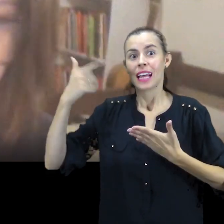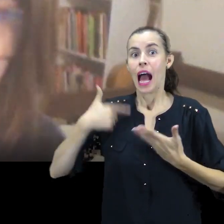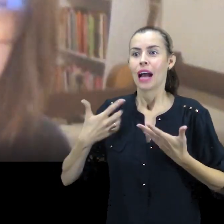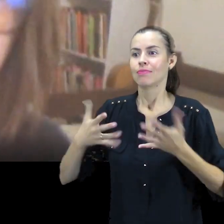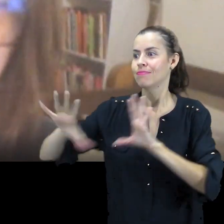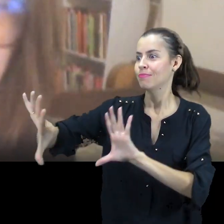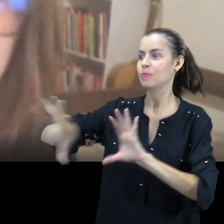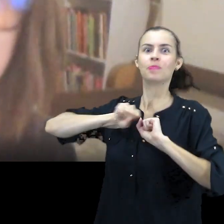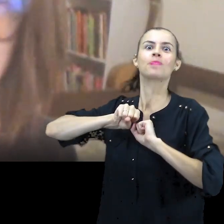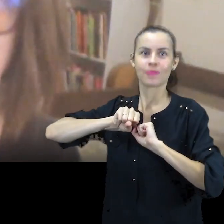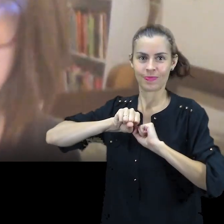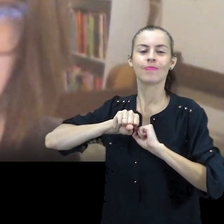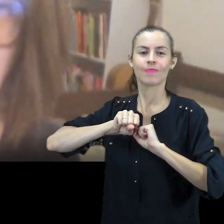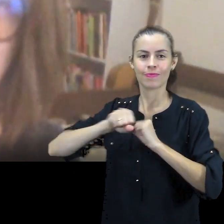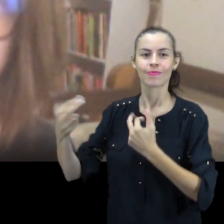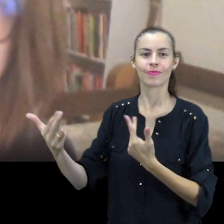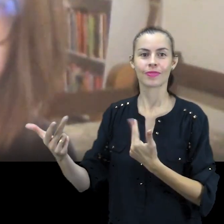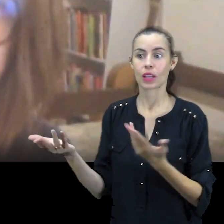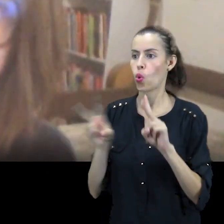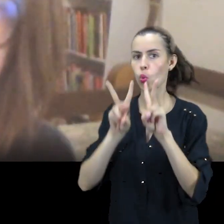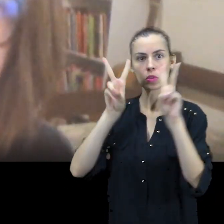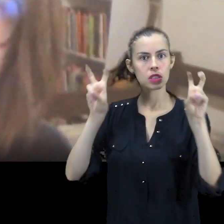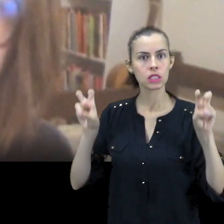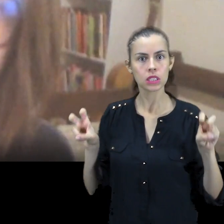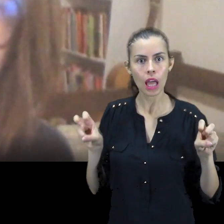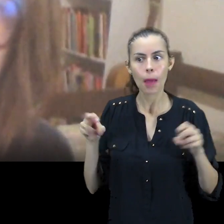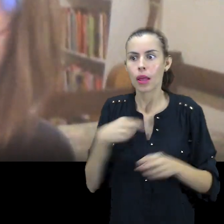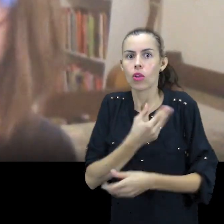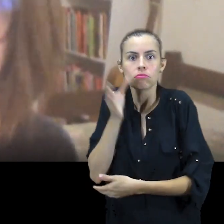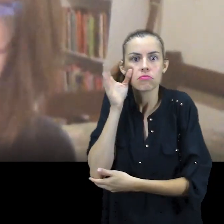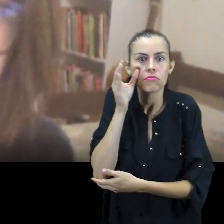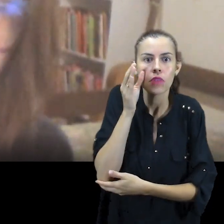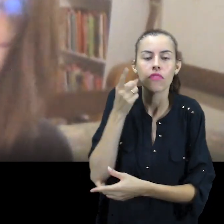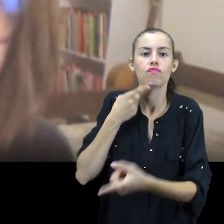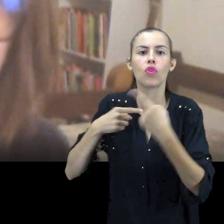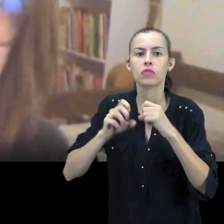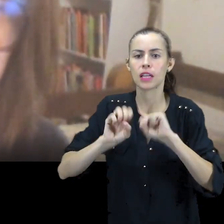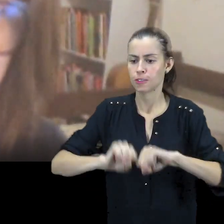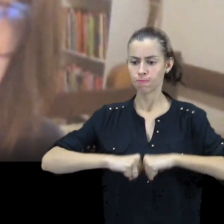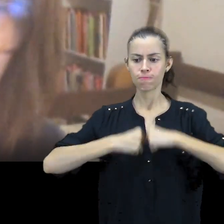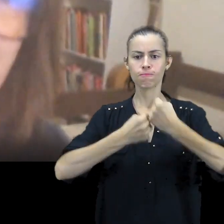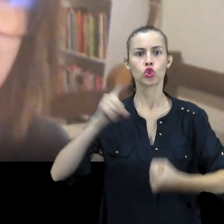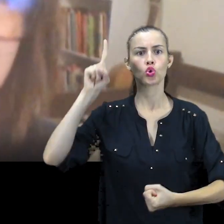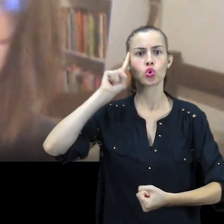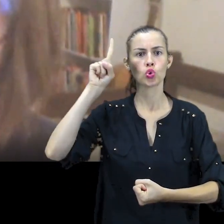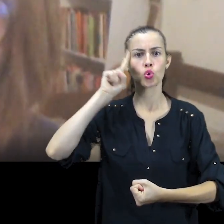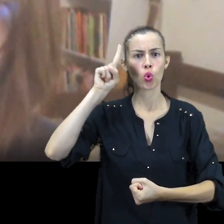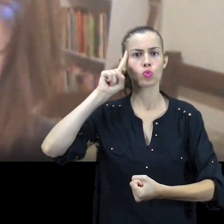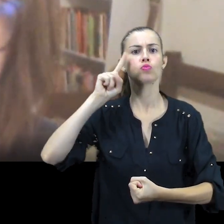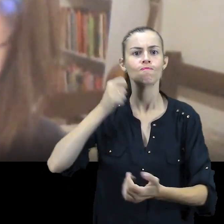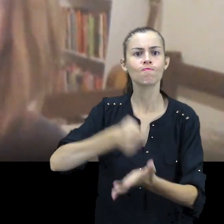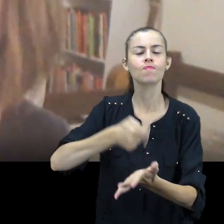para a nossa formação também, e inspiração para esse desafio e para um assunto que muito nos interessa, como a professora